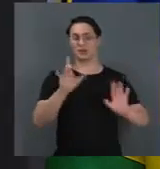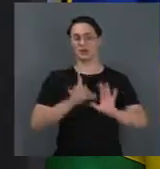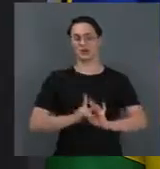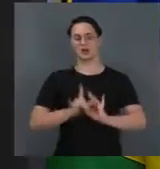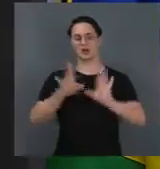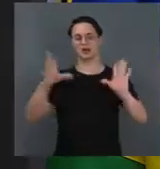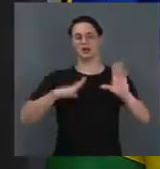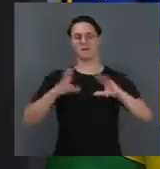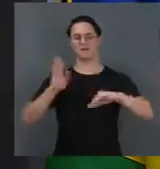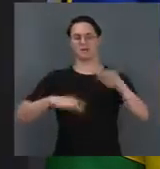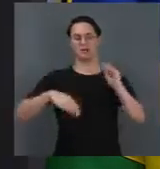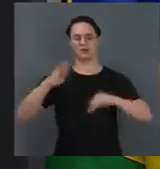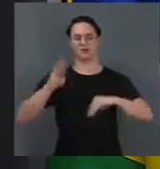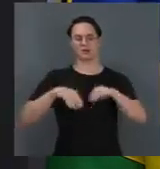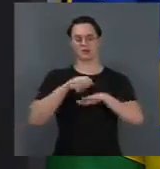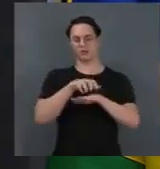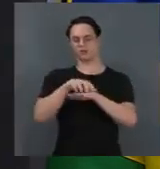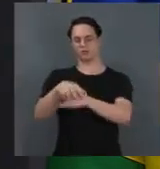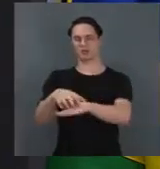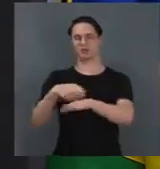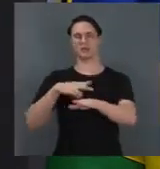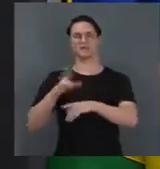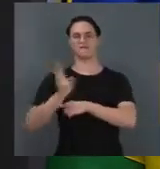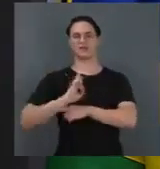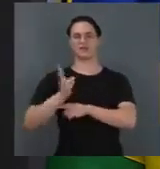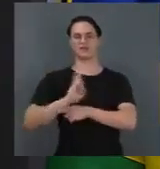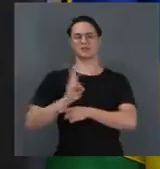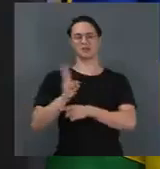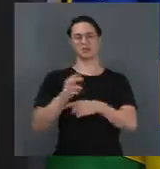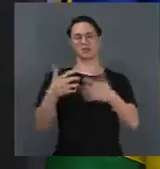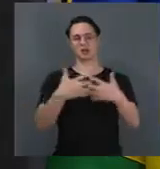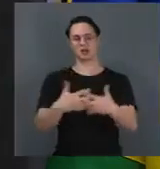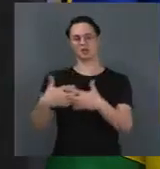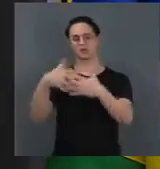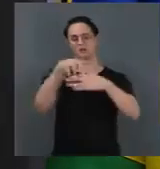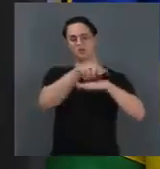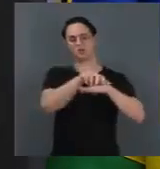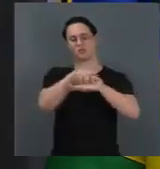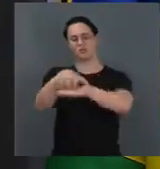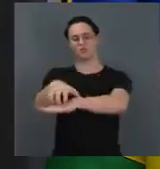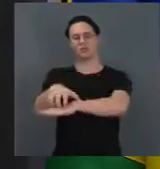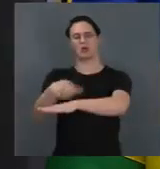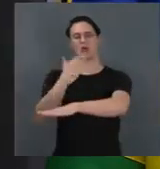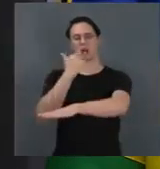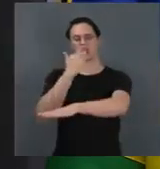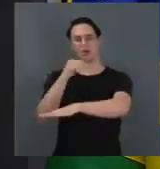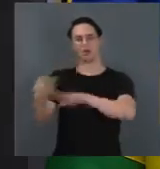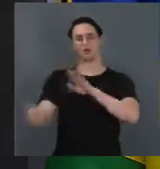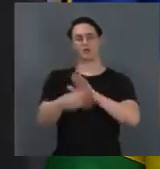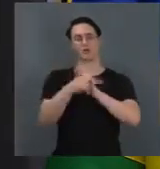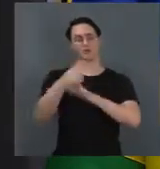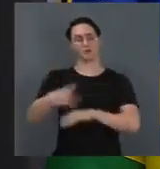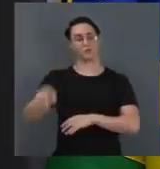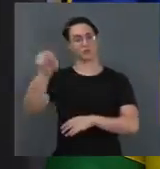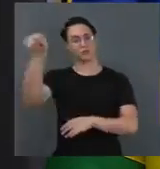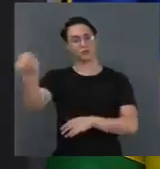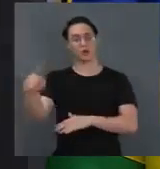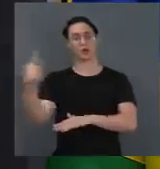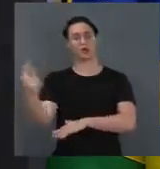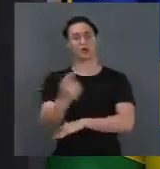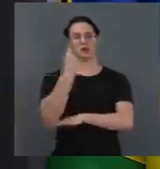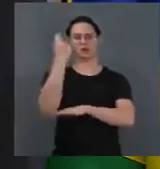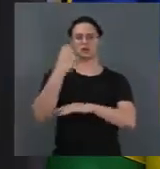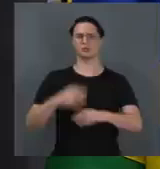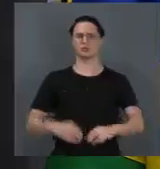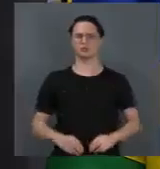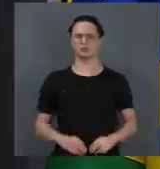a flexibilização na fiscalização aos caminhões transportando donativos para o Rio Grande do Sul? Mais